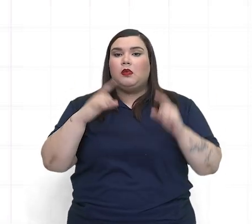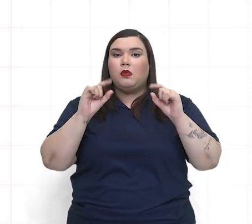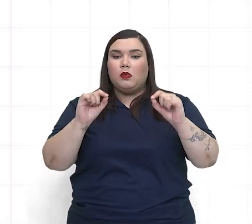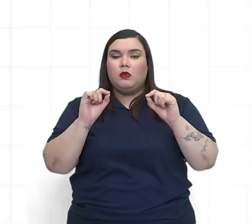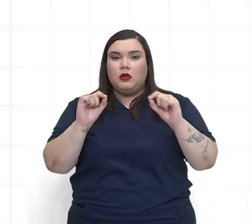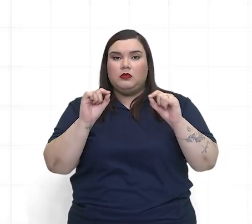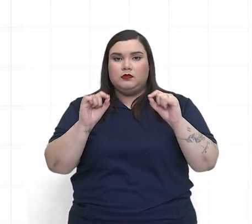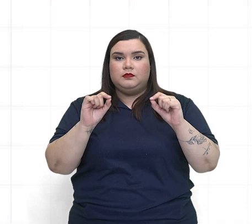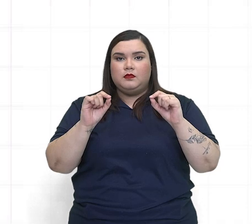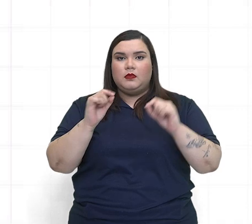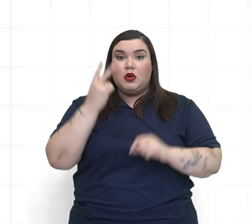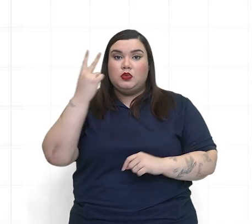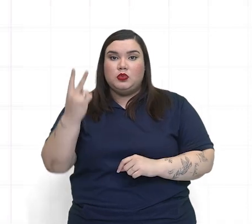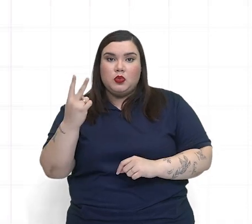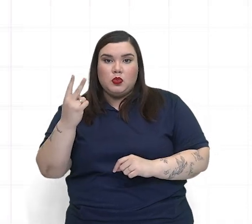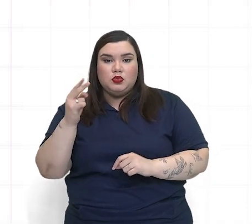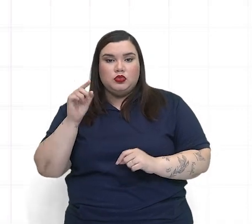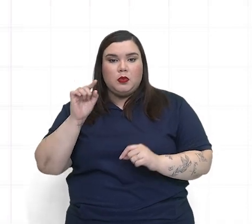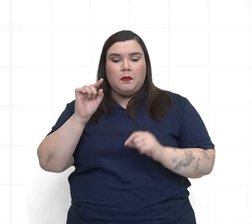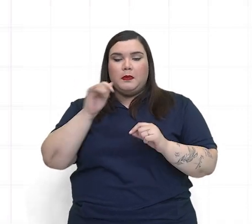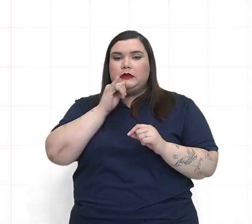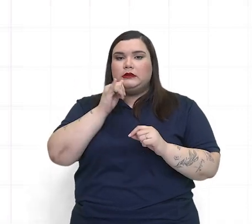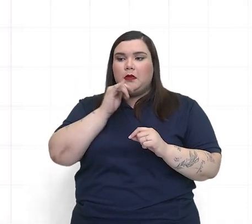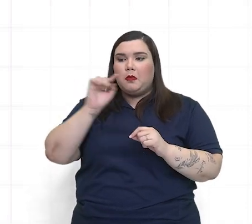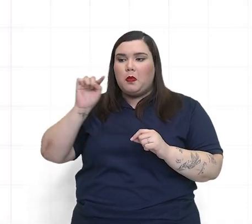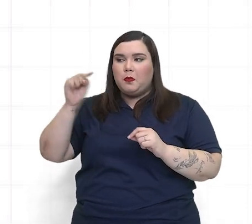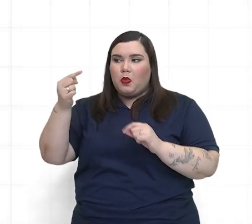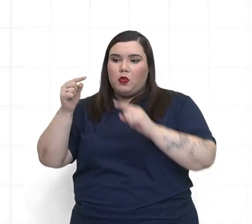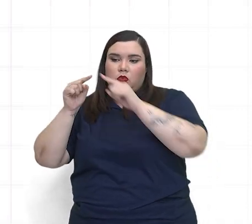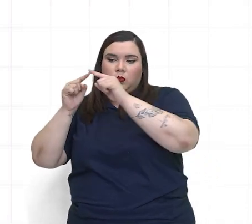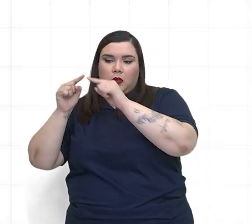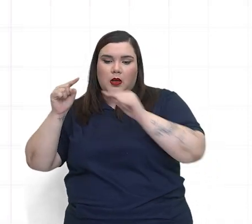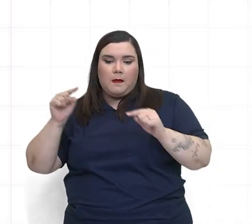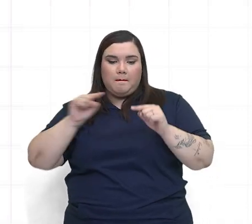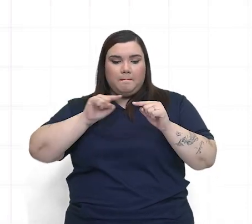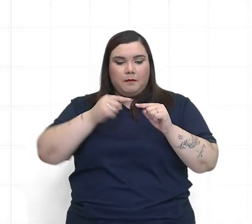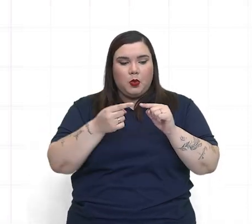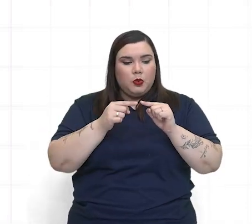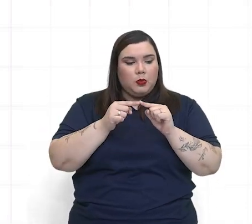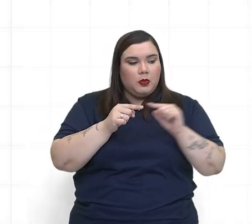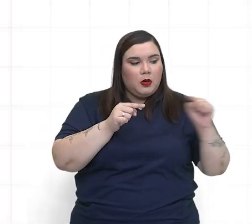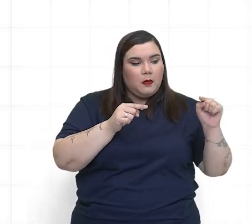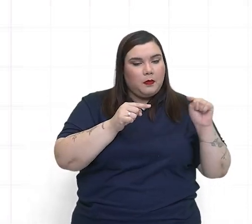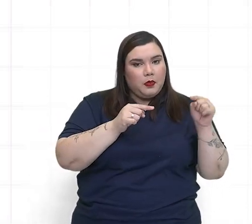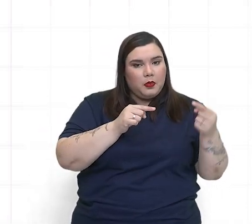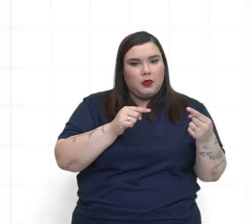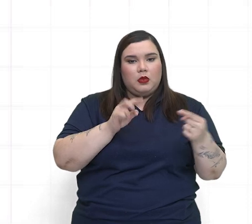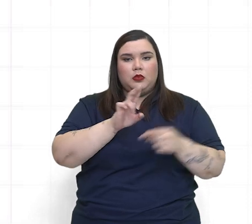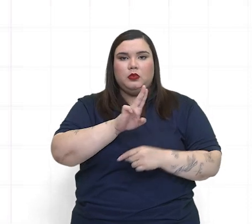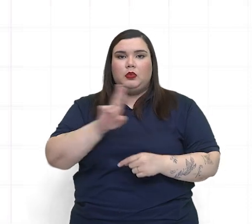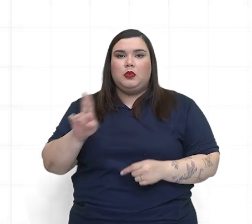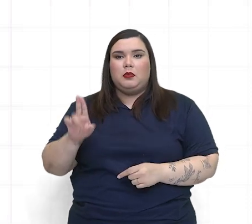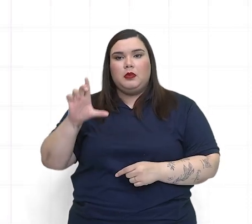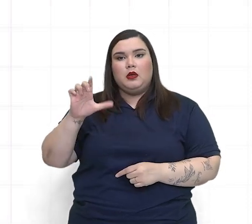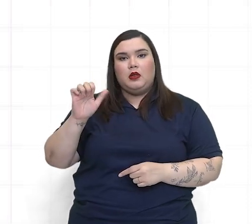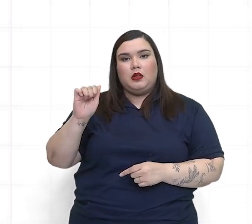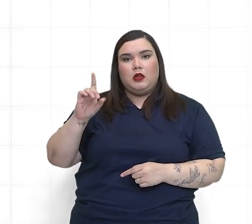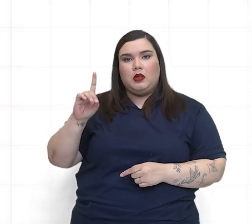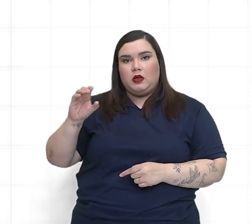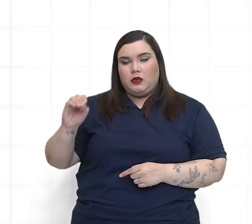né, de dois vértices, a esse elemento nós chamamos de